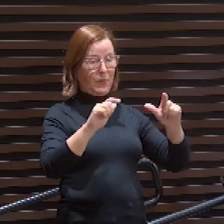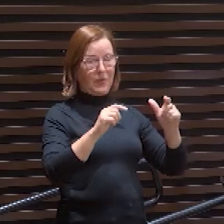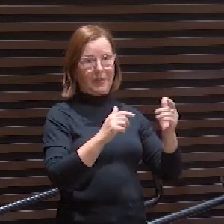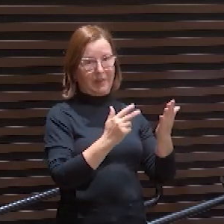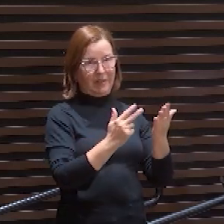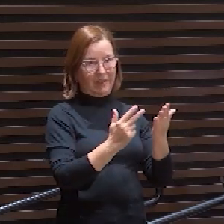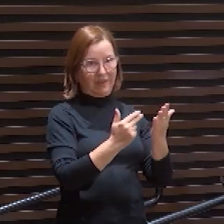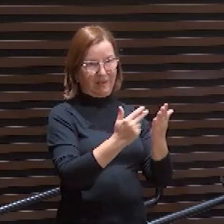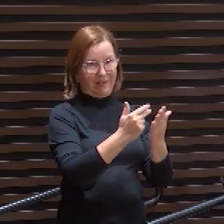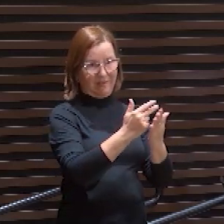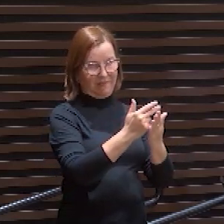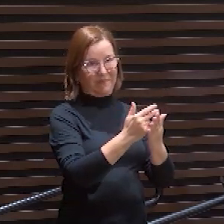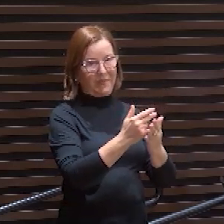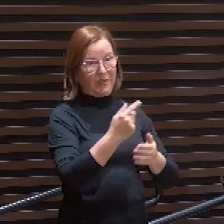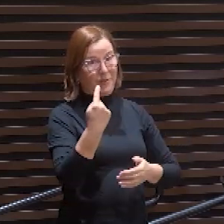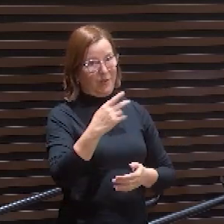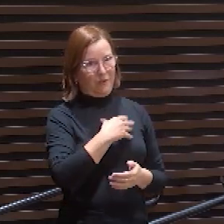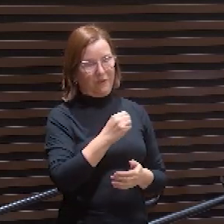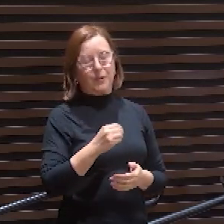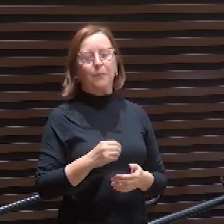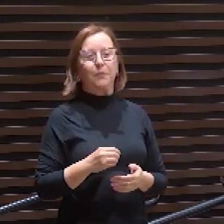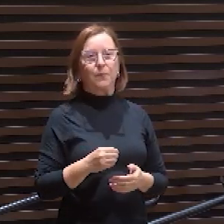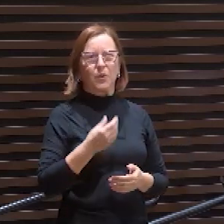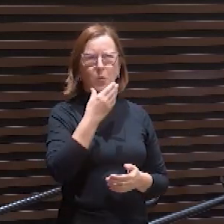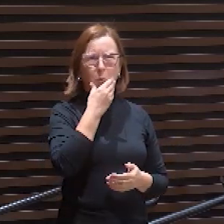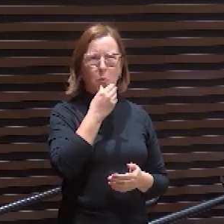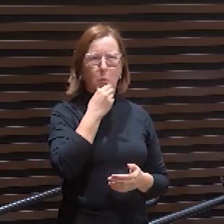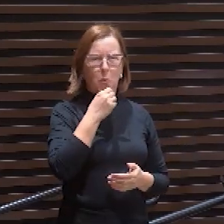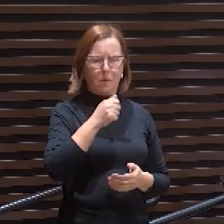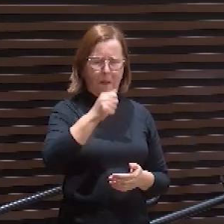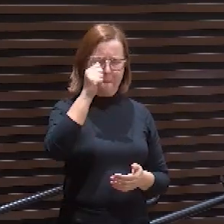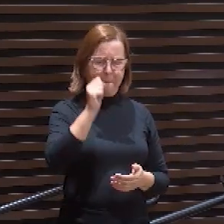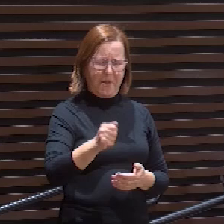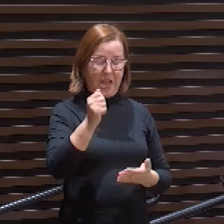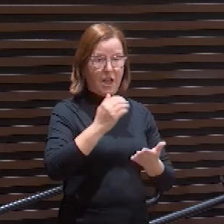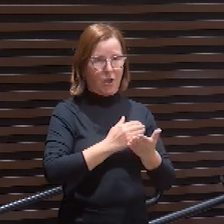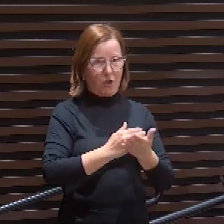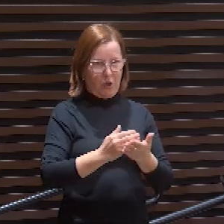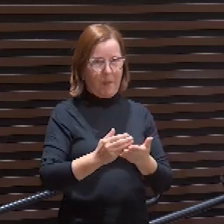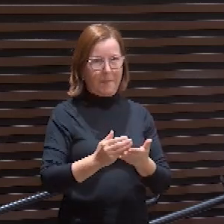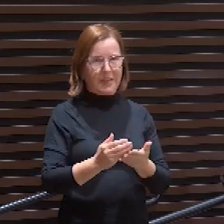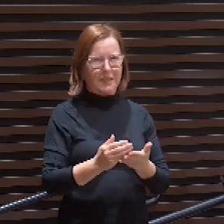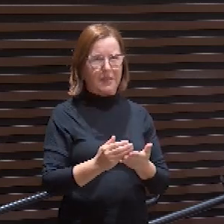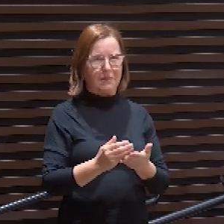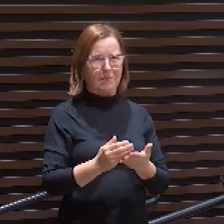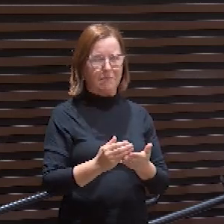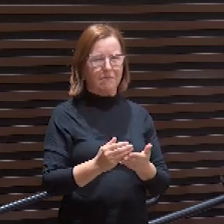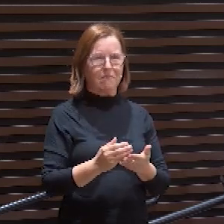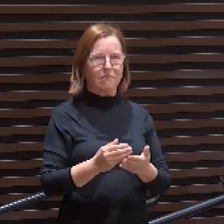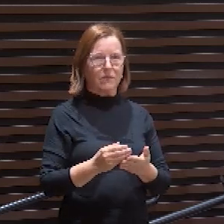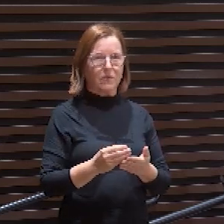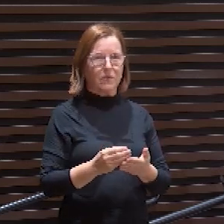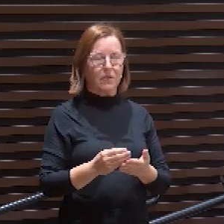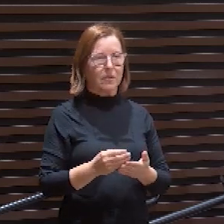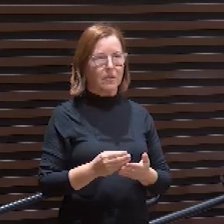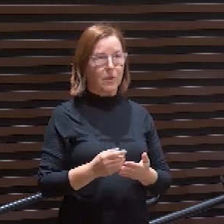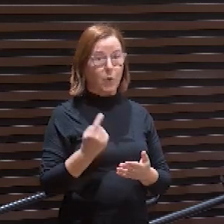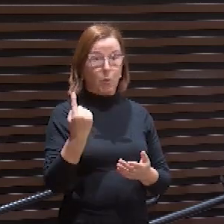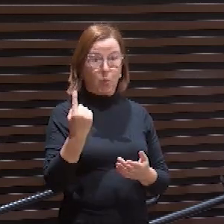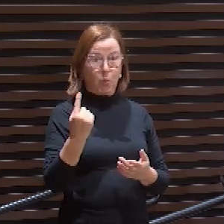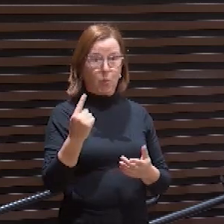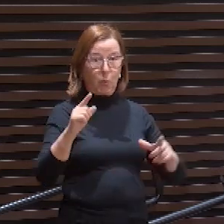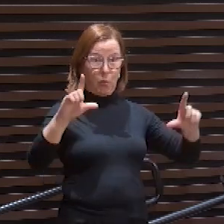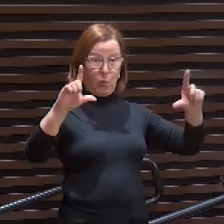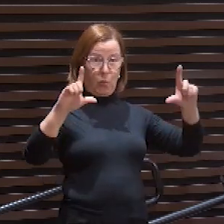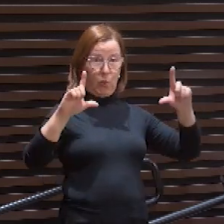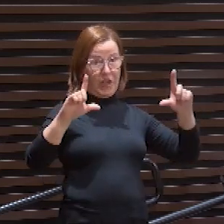O leiloeiro bateu o martelo para dar início ao leilão. Começaremos o leilão com o retrato,